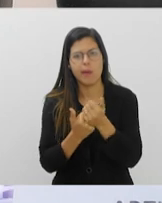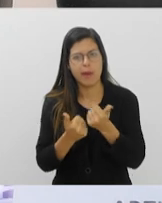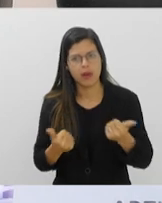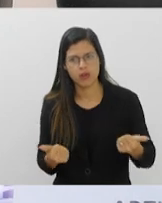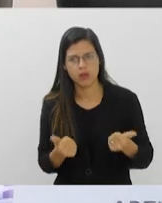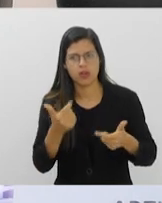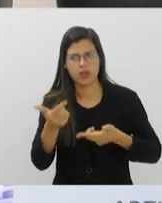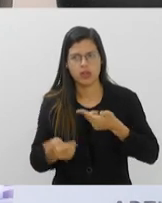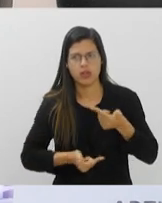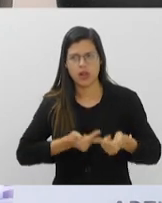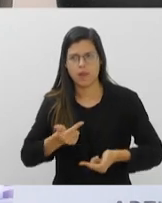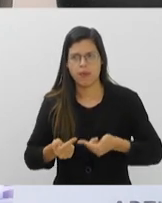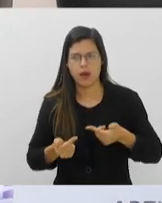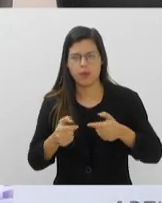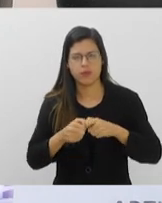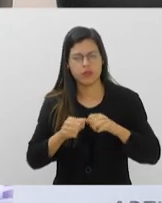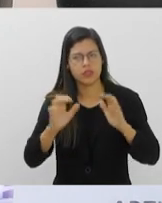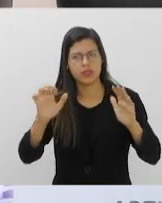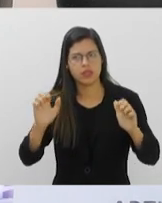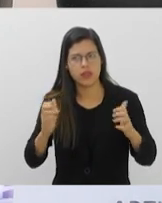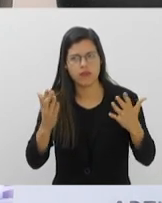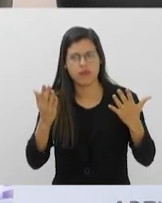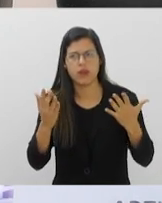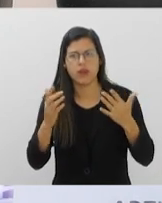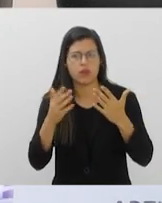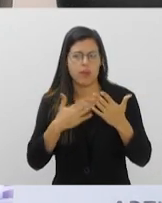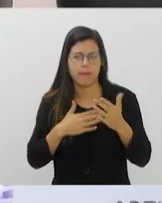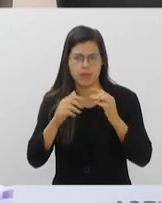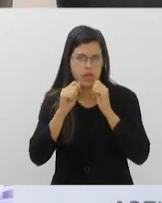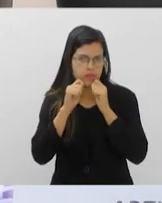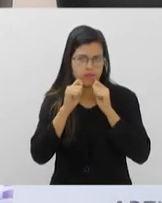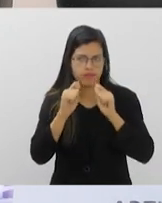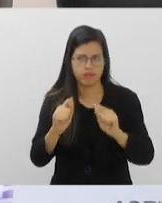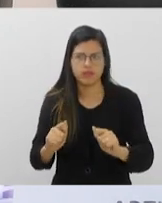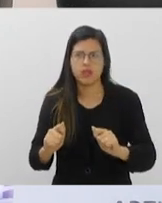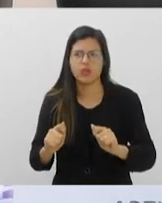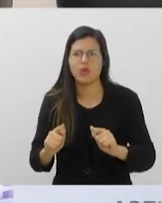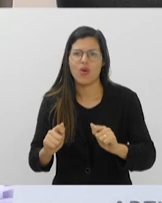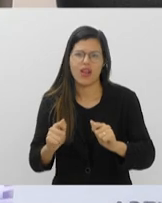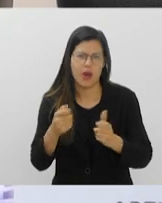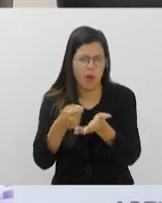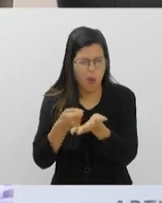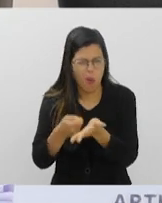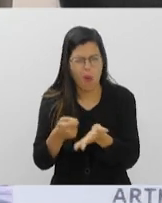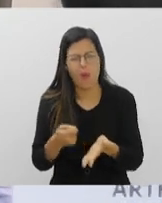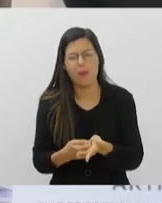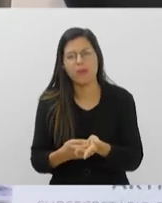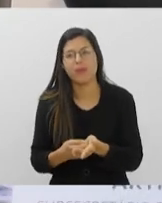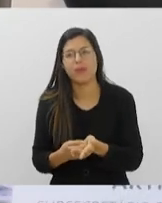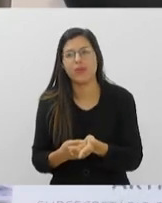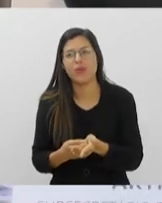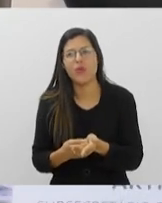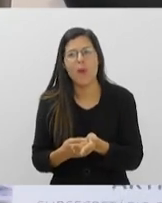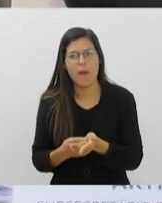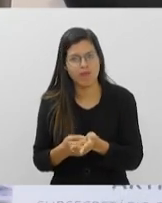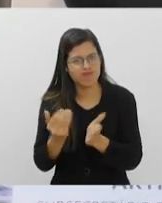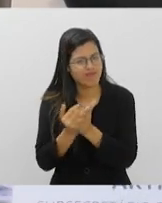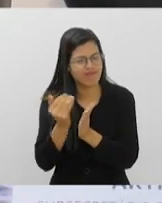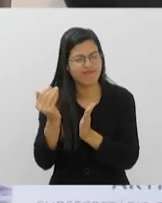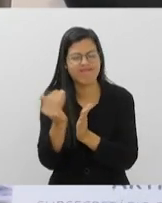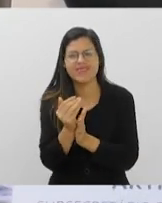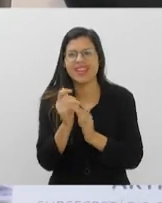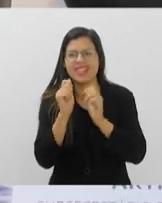que trabalha paraa realização desses eventos a minha assessoria que eu puxo a orelha cobro mesmo cobro muito minha